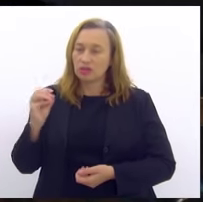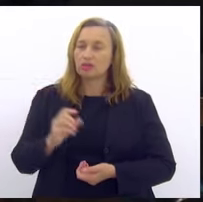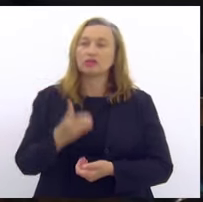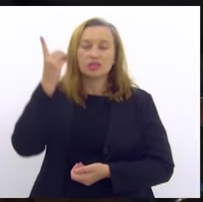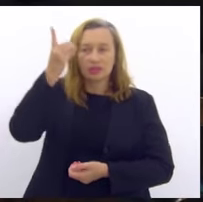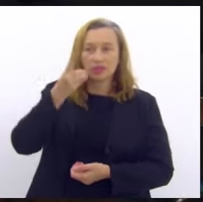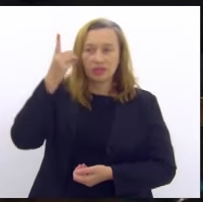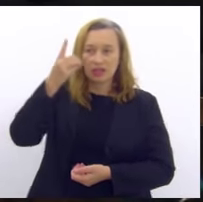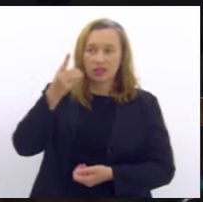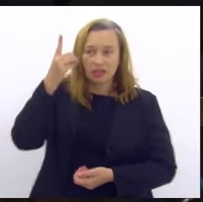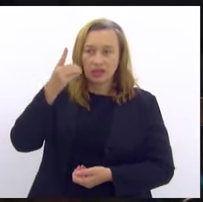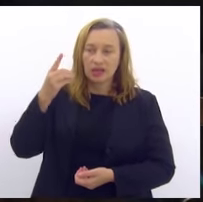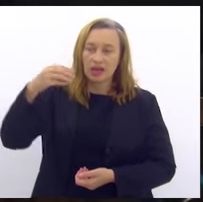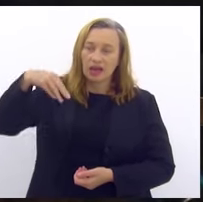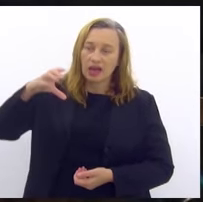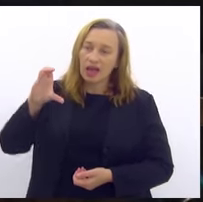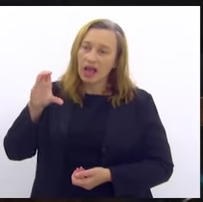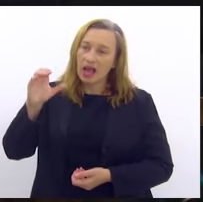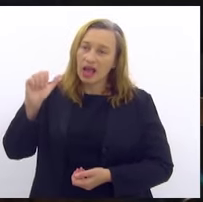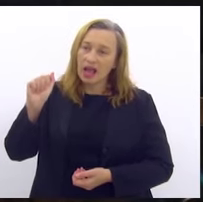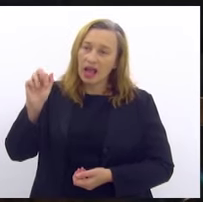Deputado Carlinhos BNH.